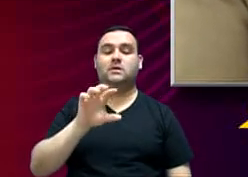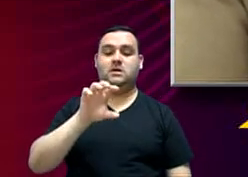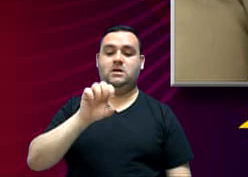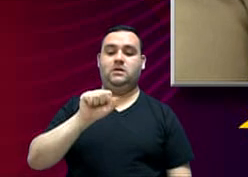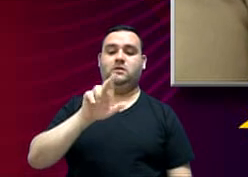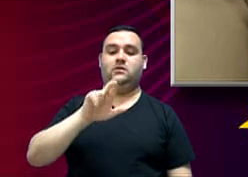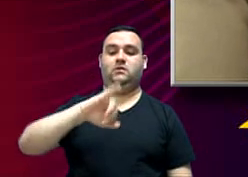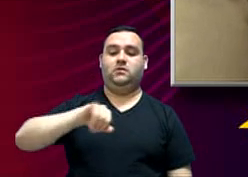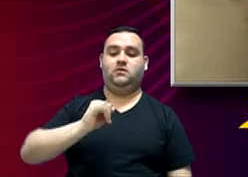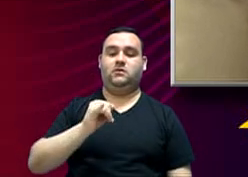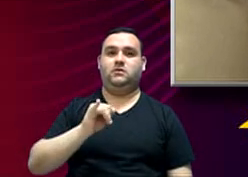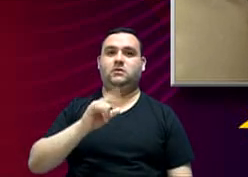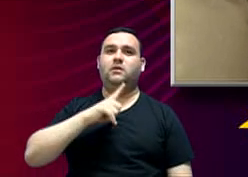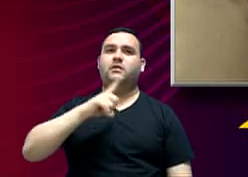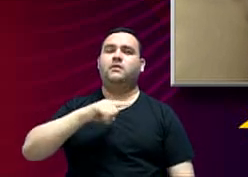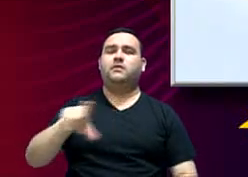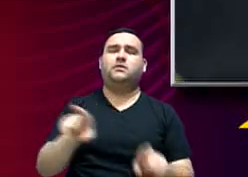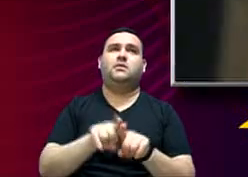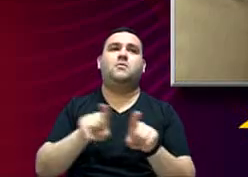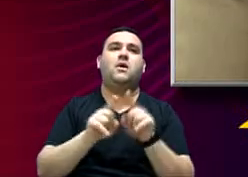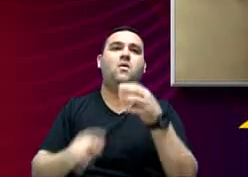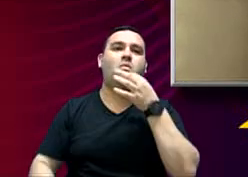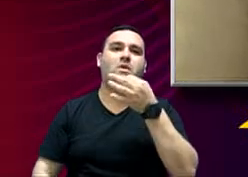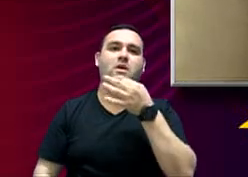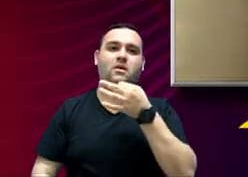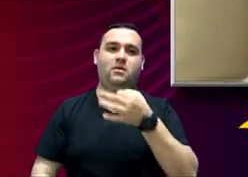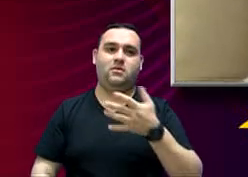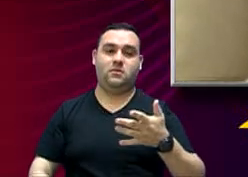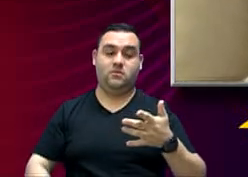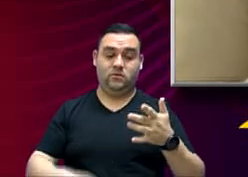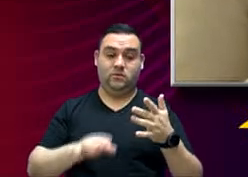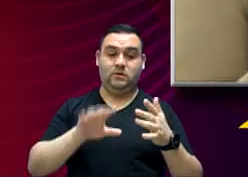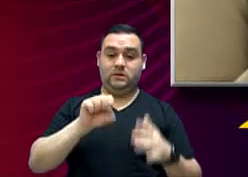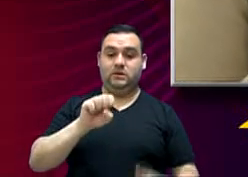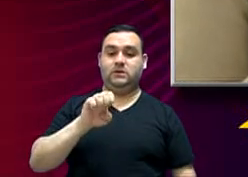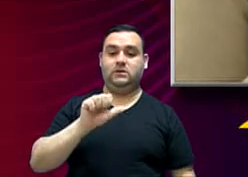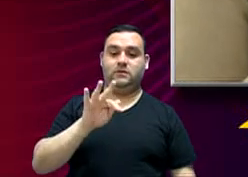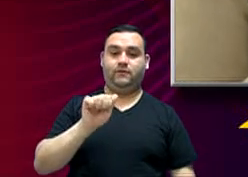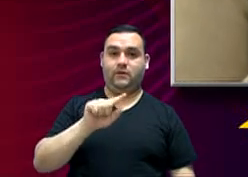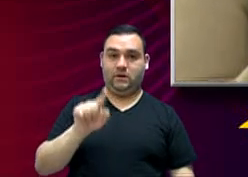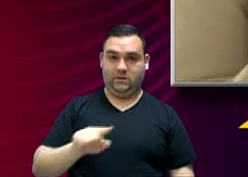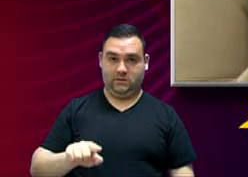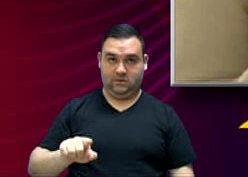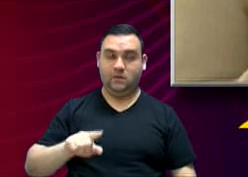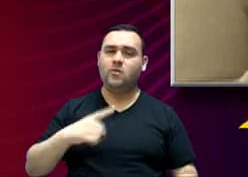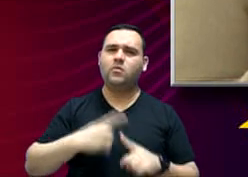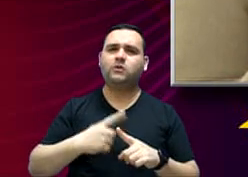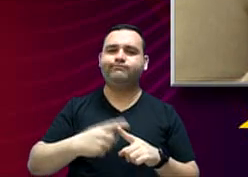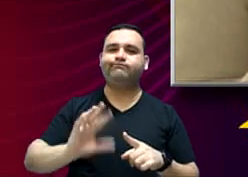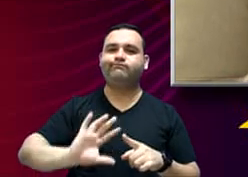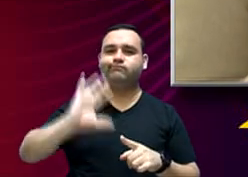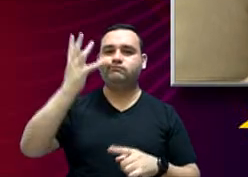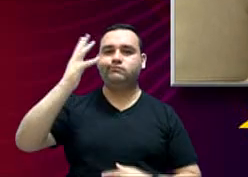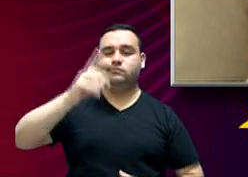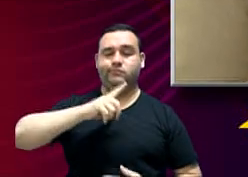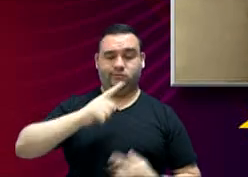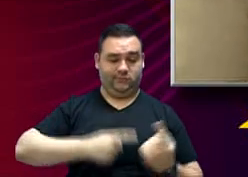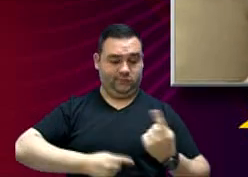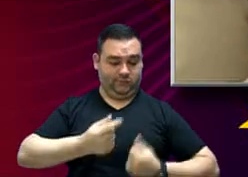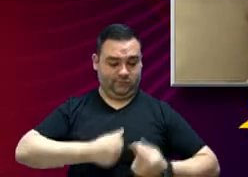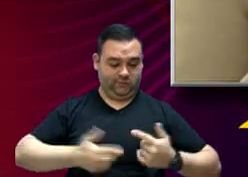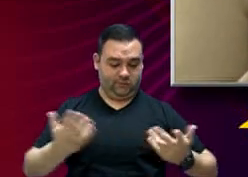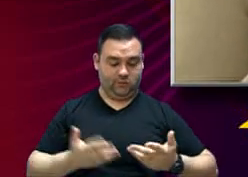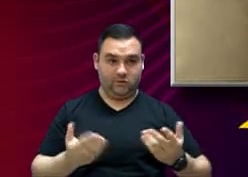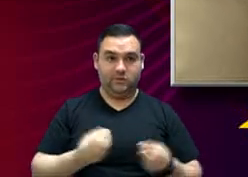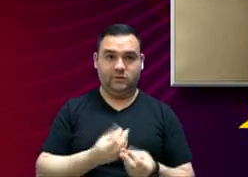SAGE deve ter exarado também um parecer e a Cefaz, em razão da situação econômica